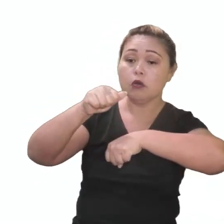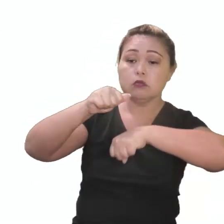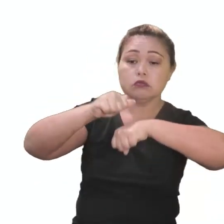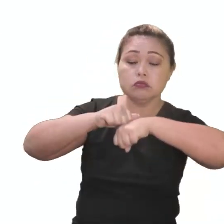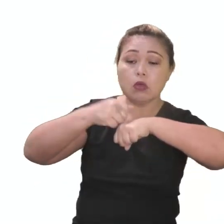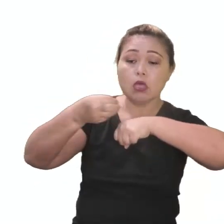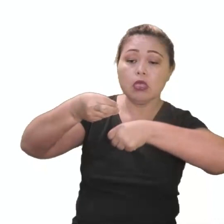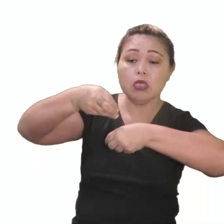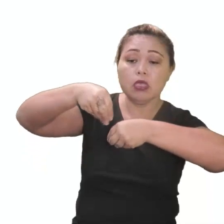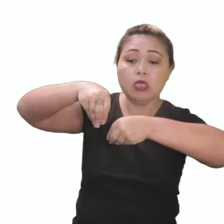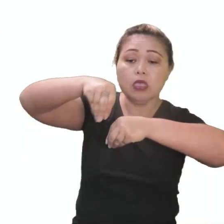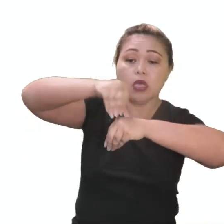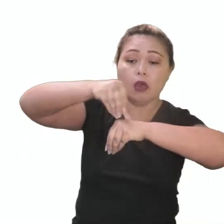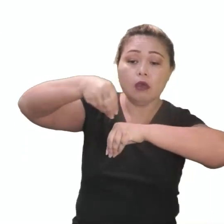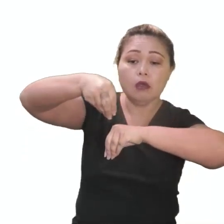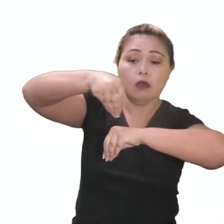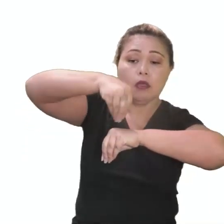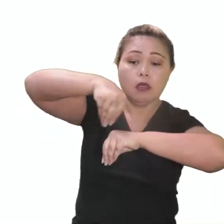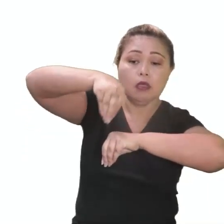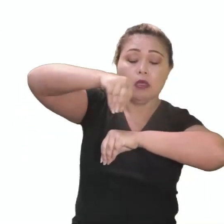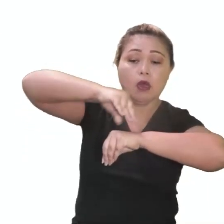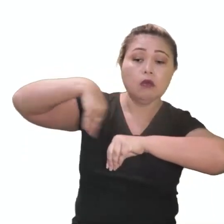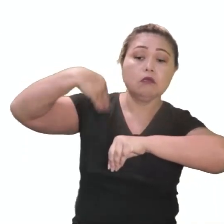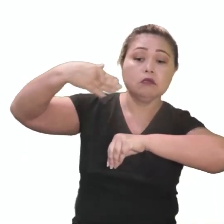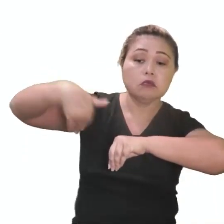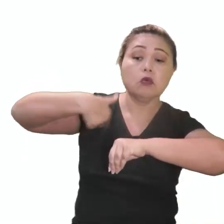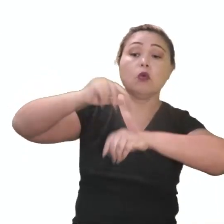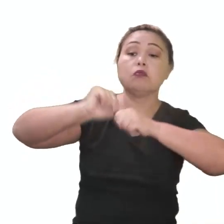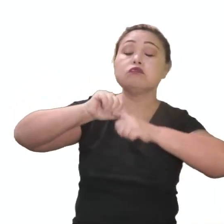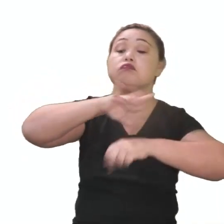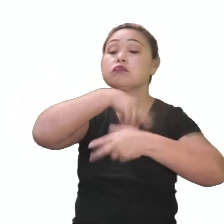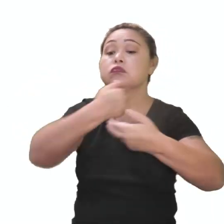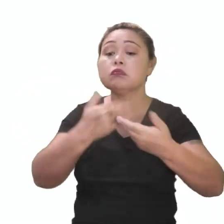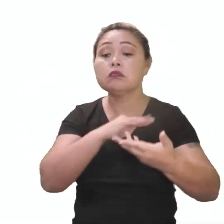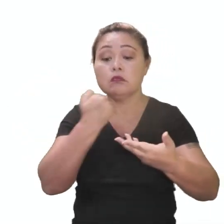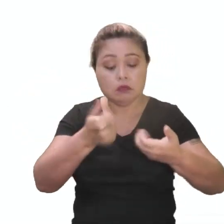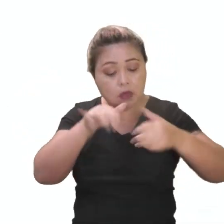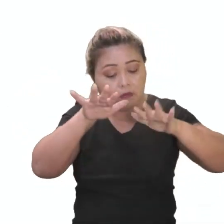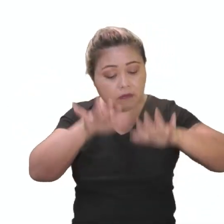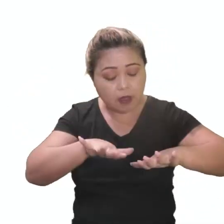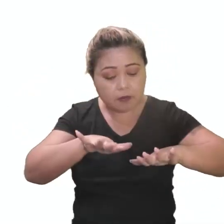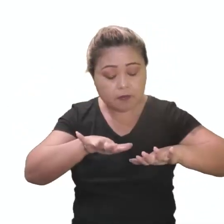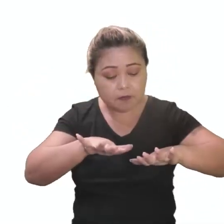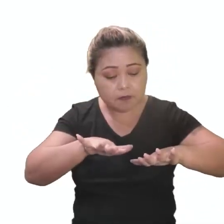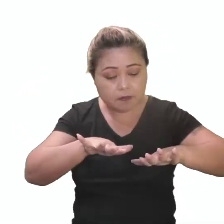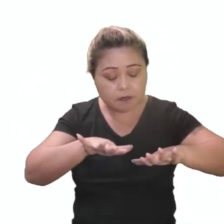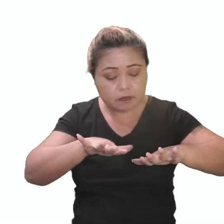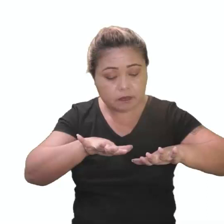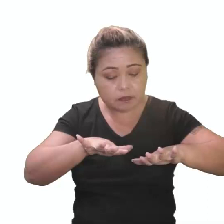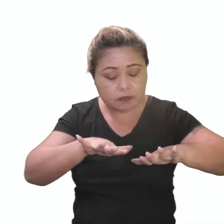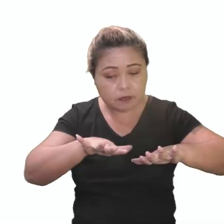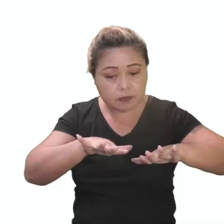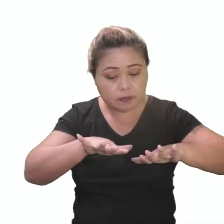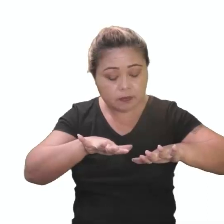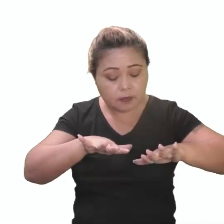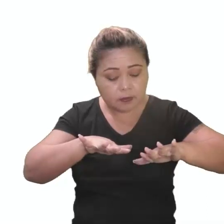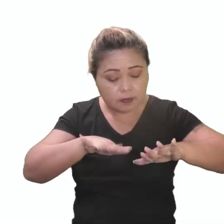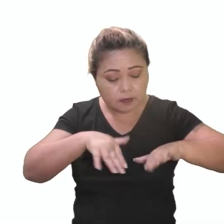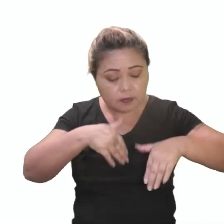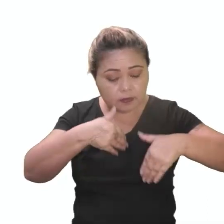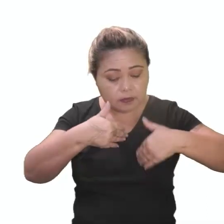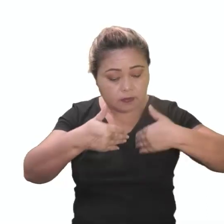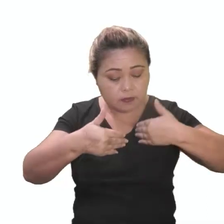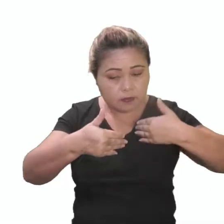sedimentares. Como? Ao longo do tempo esse animal morreu, vai começar a entrar no